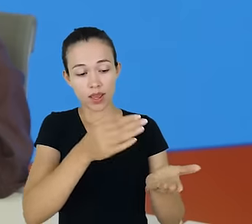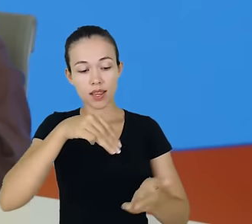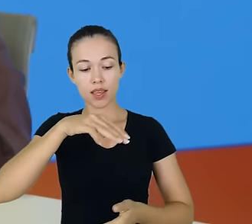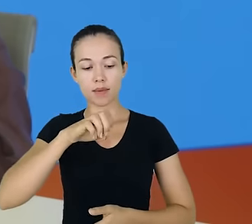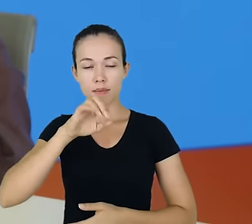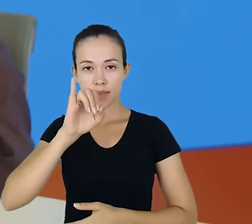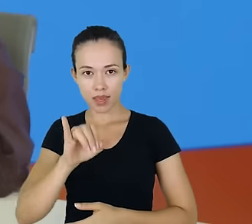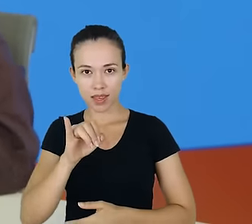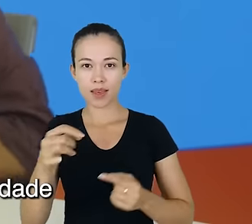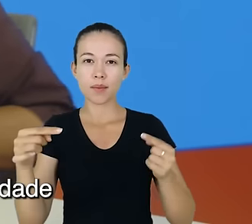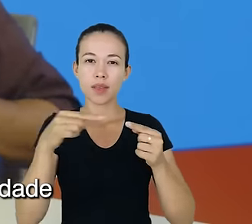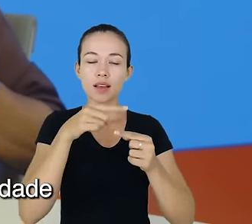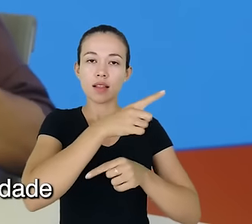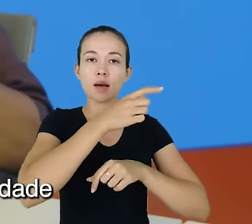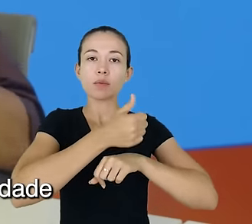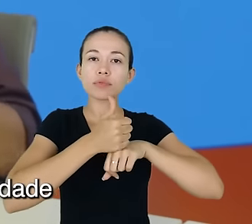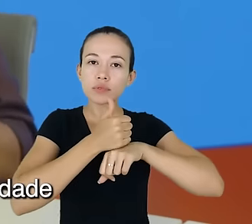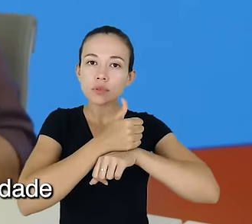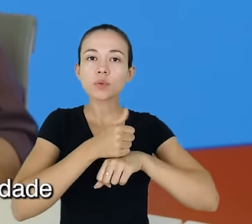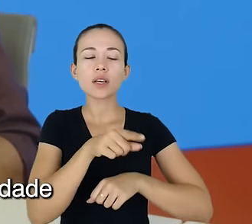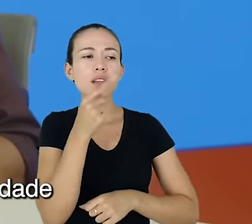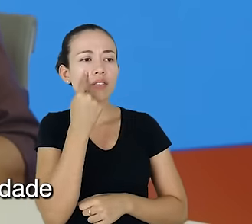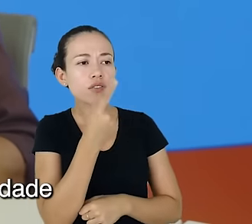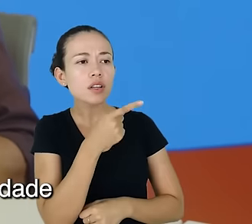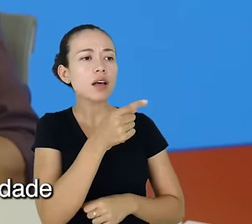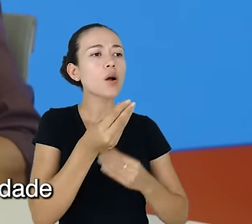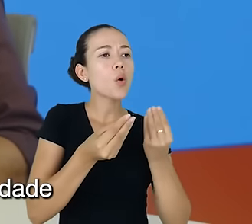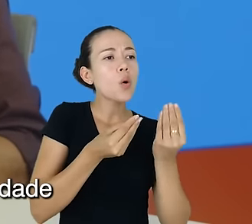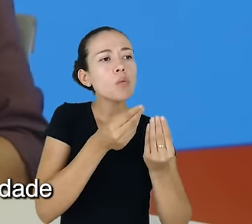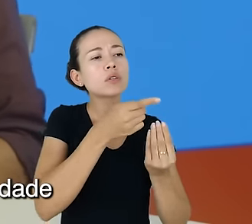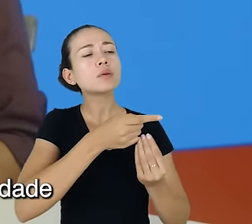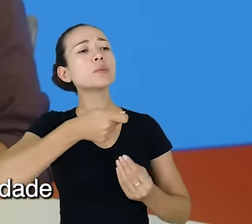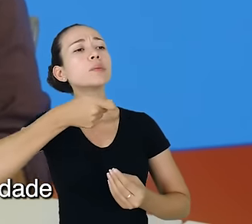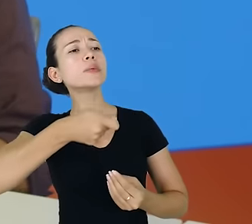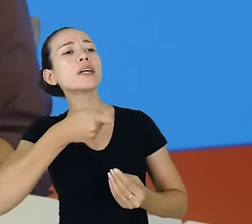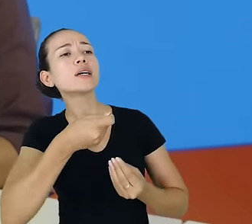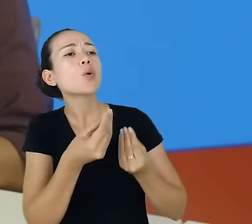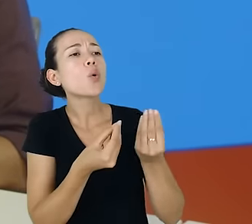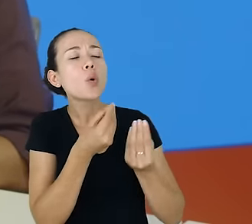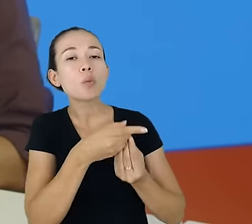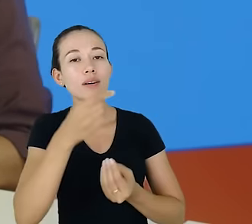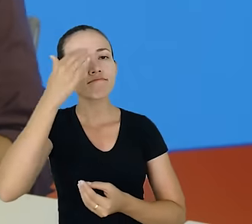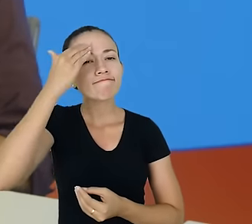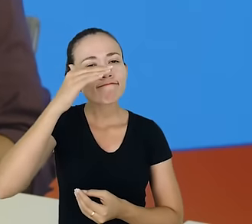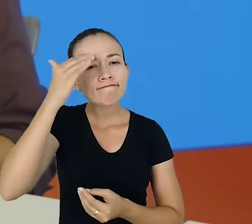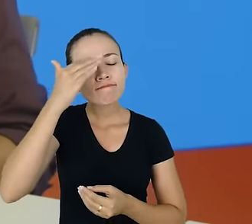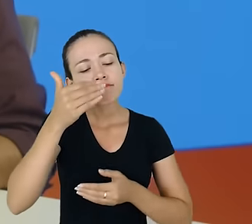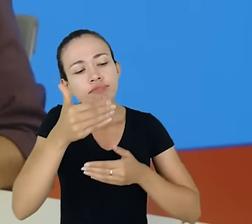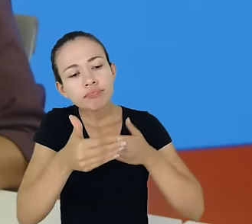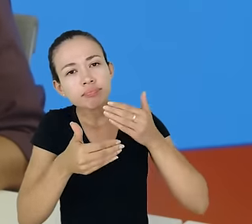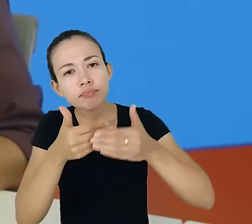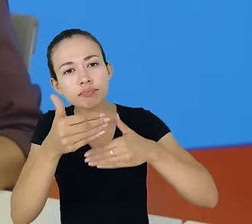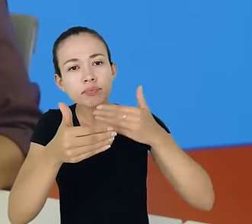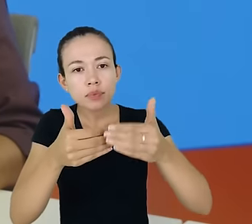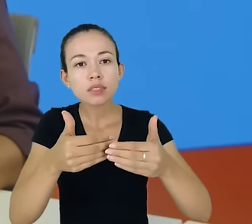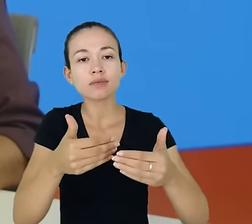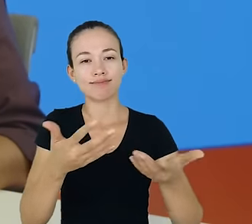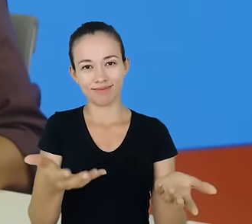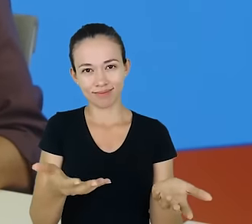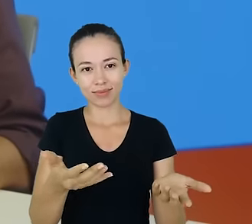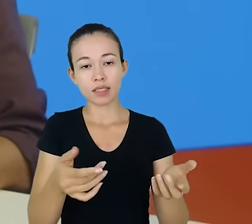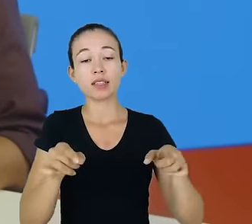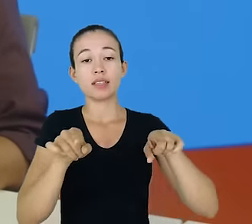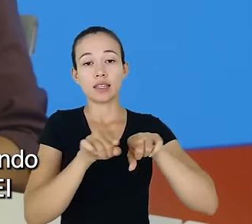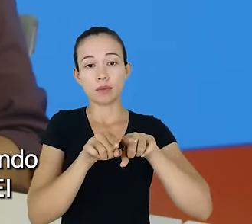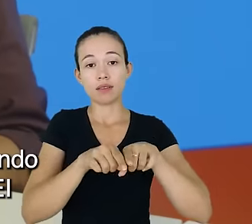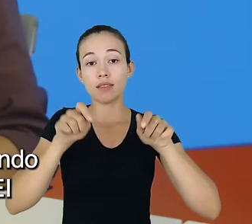adequando né entendendo dessa relação de obrigatoriedade e que um dia ele vai se transformar em me